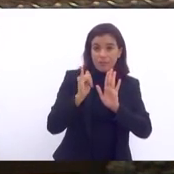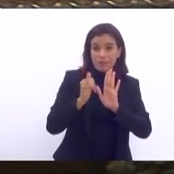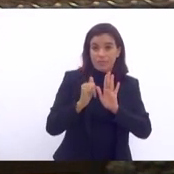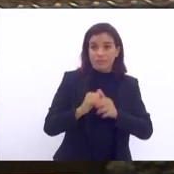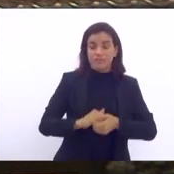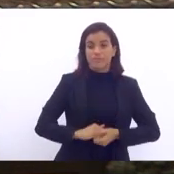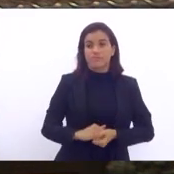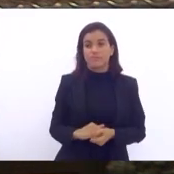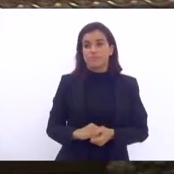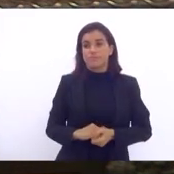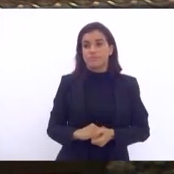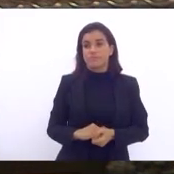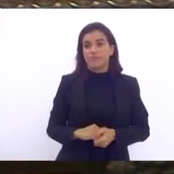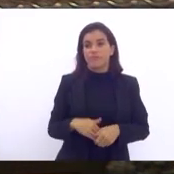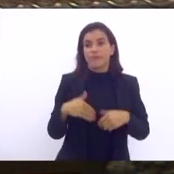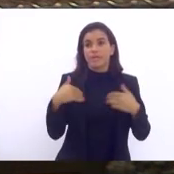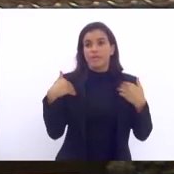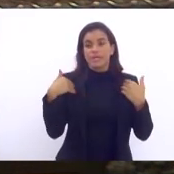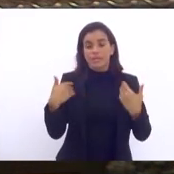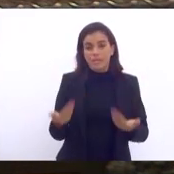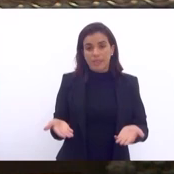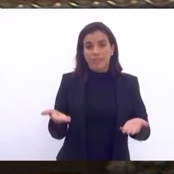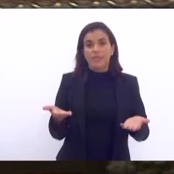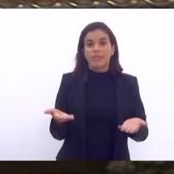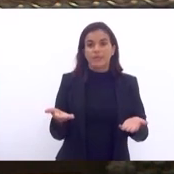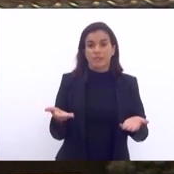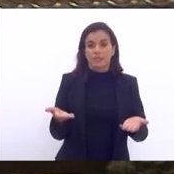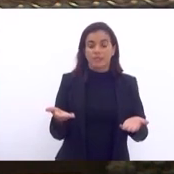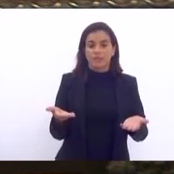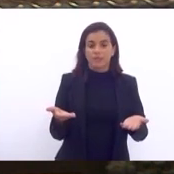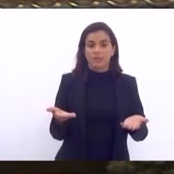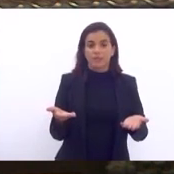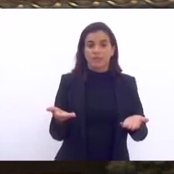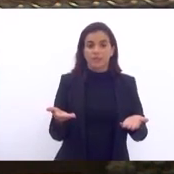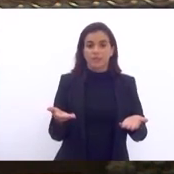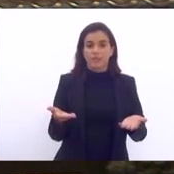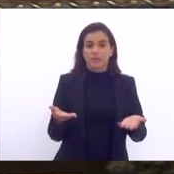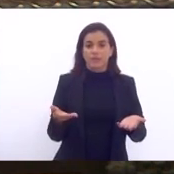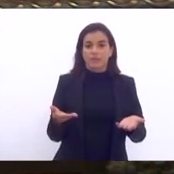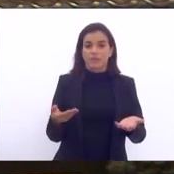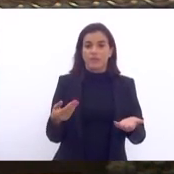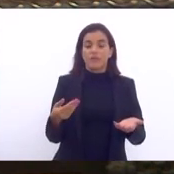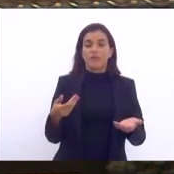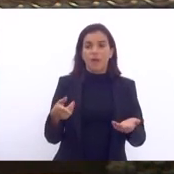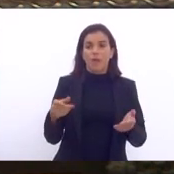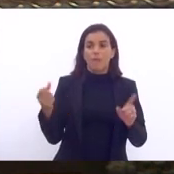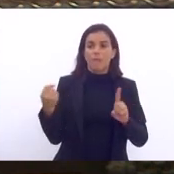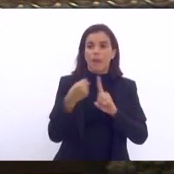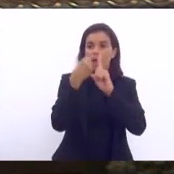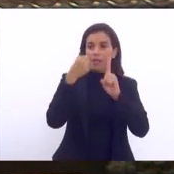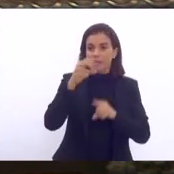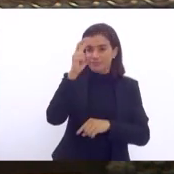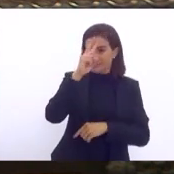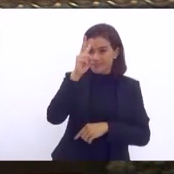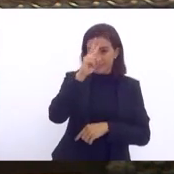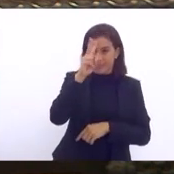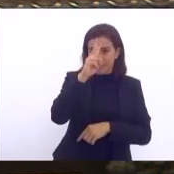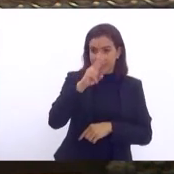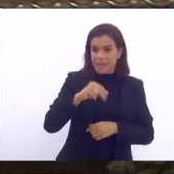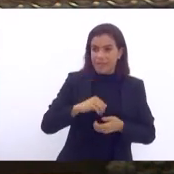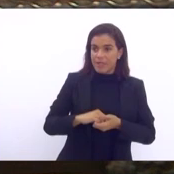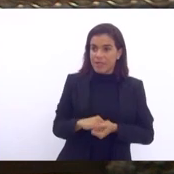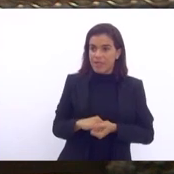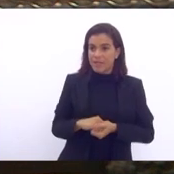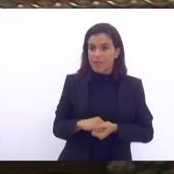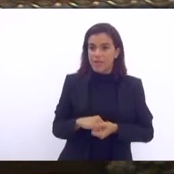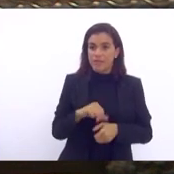eu, Vossa Excelência também no segundo mandato, nós fizemos história no estado do Rio de Janeiro. E aí,